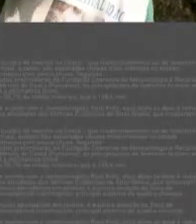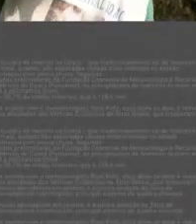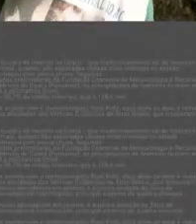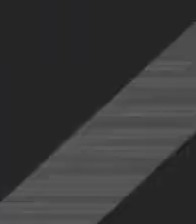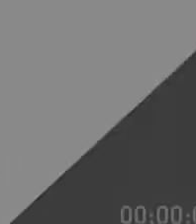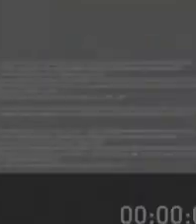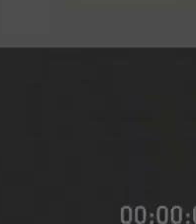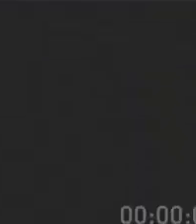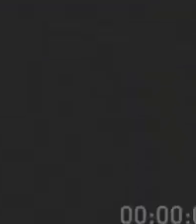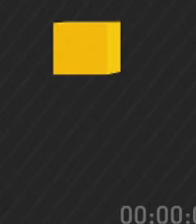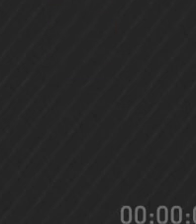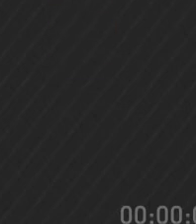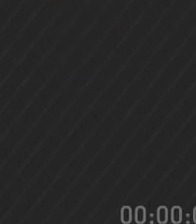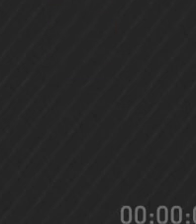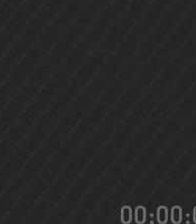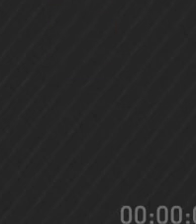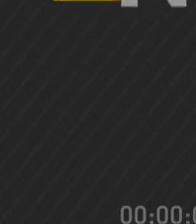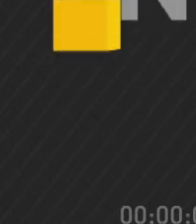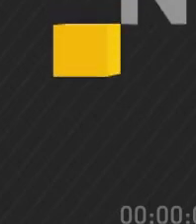ae